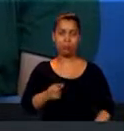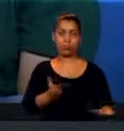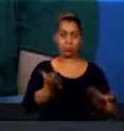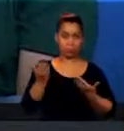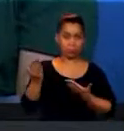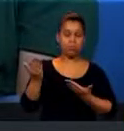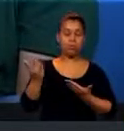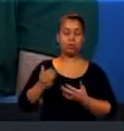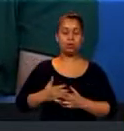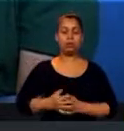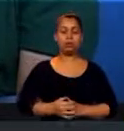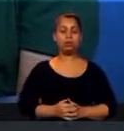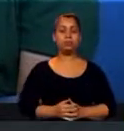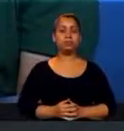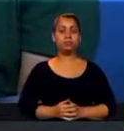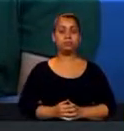é